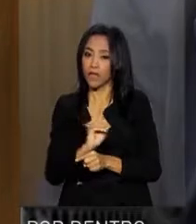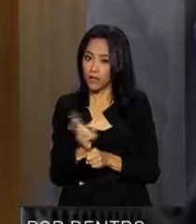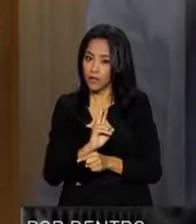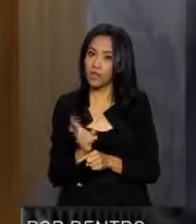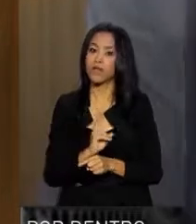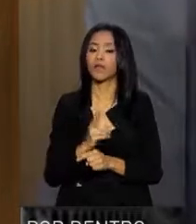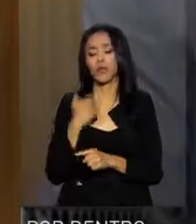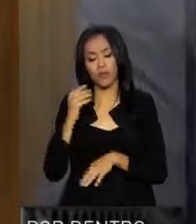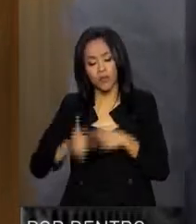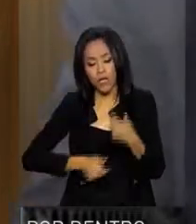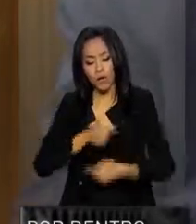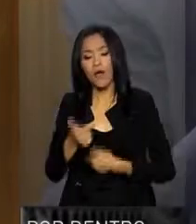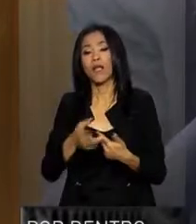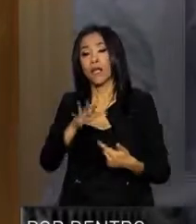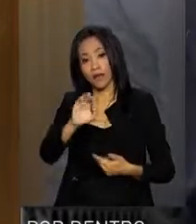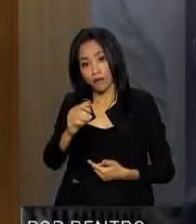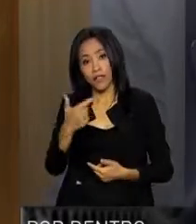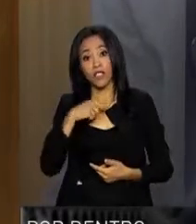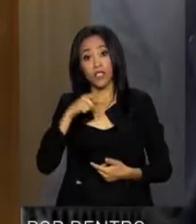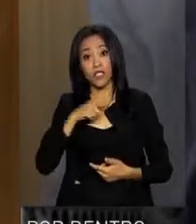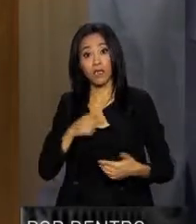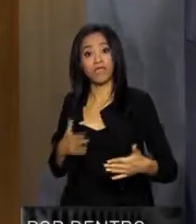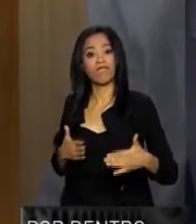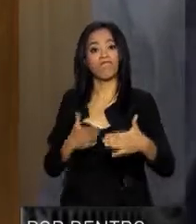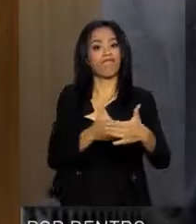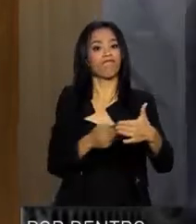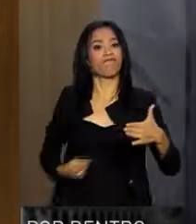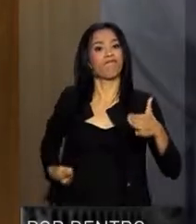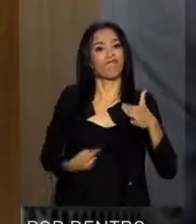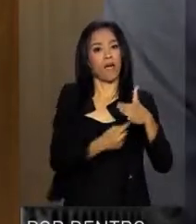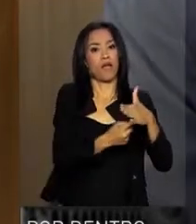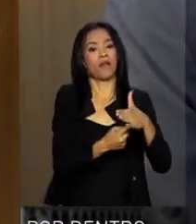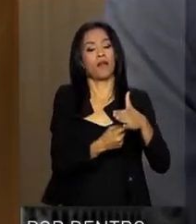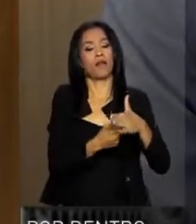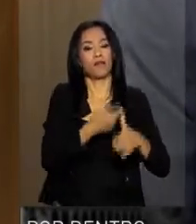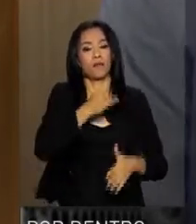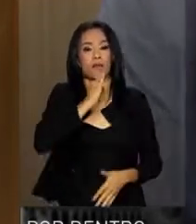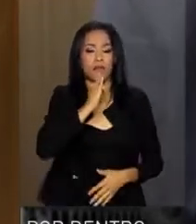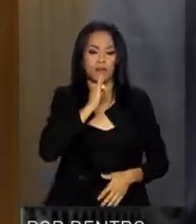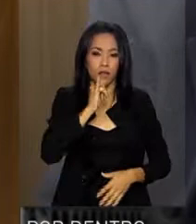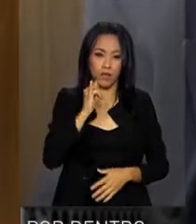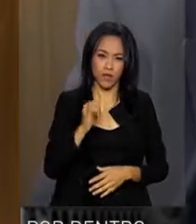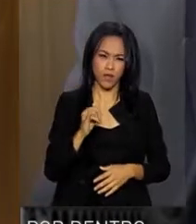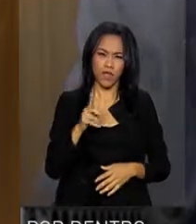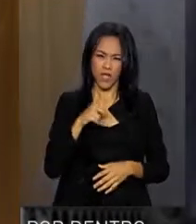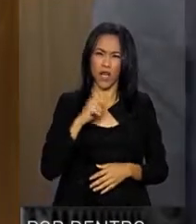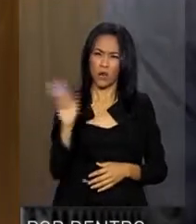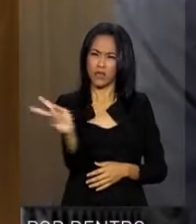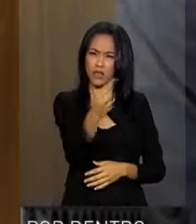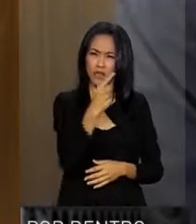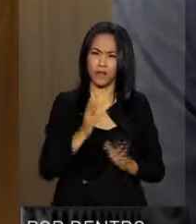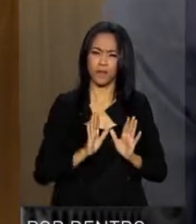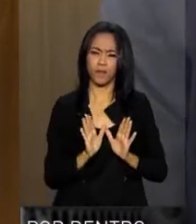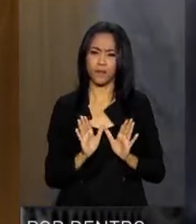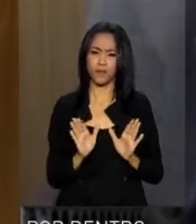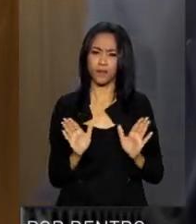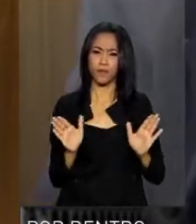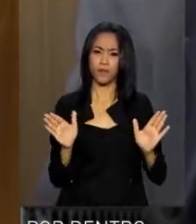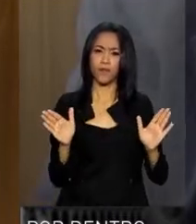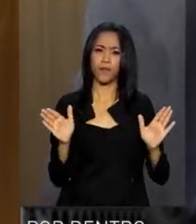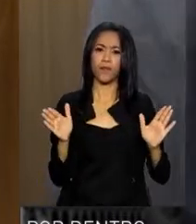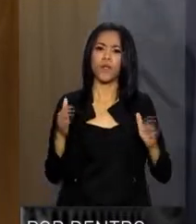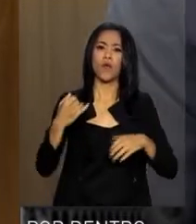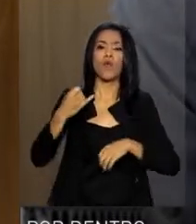gente tem embargado como embargou agora esse é é depois desses vazamentos do do mineroduto